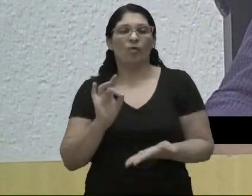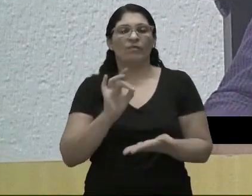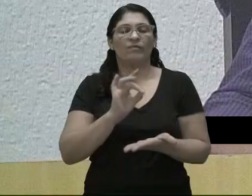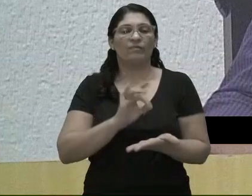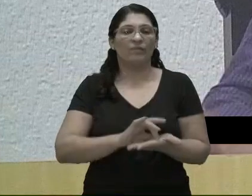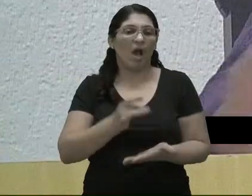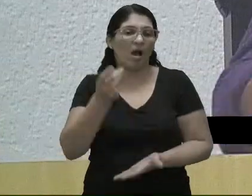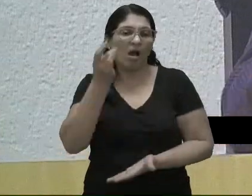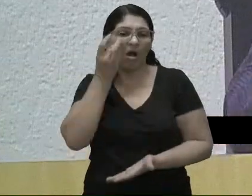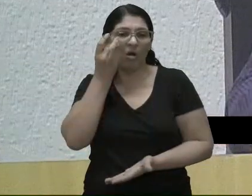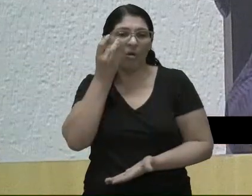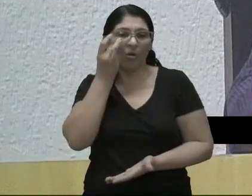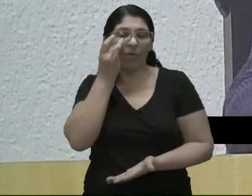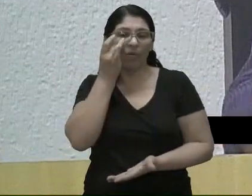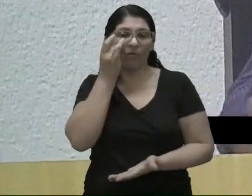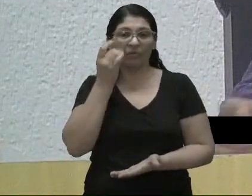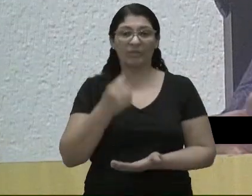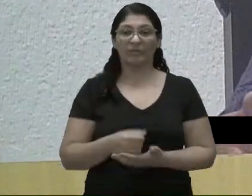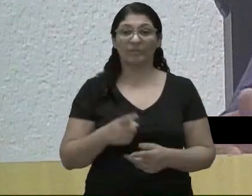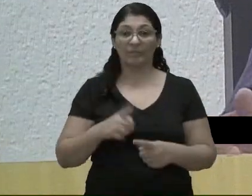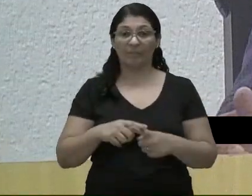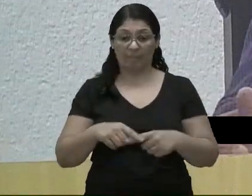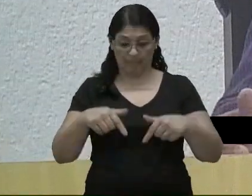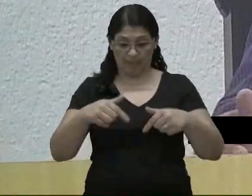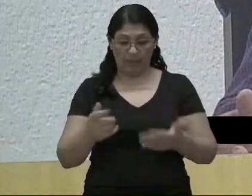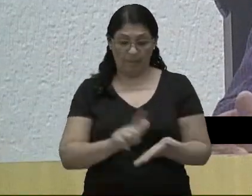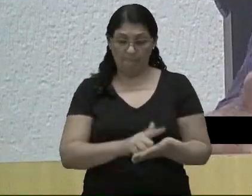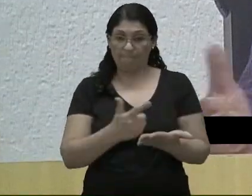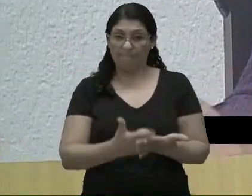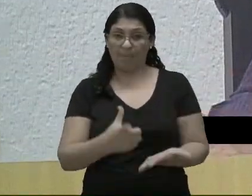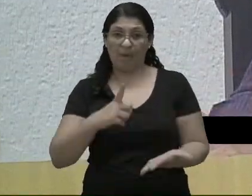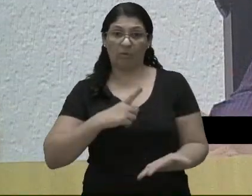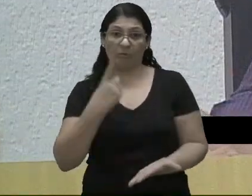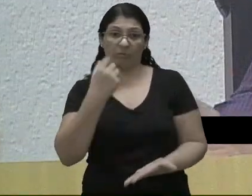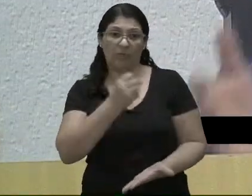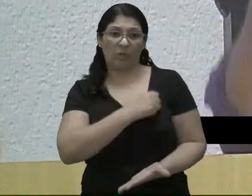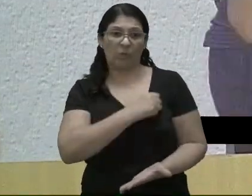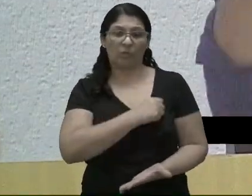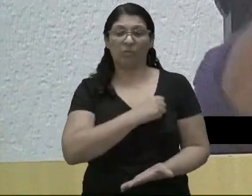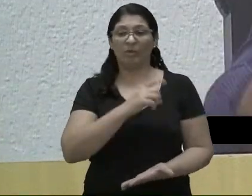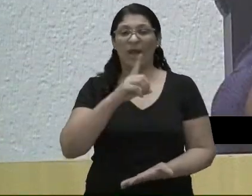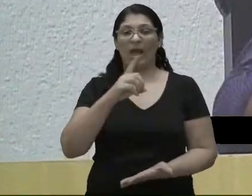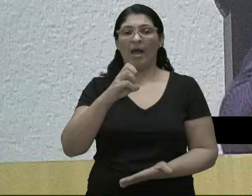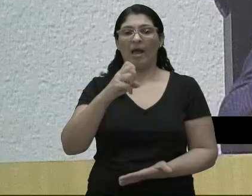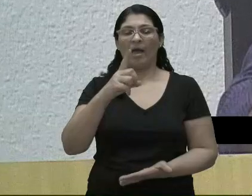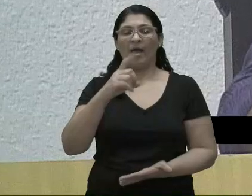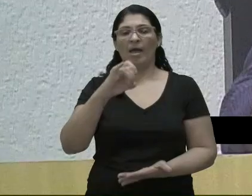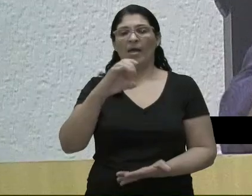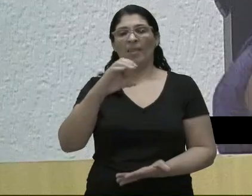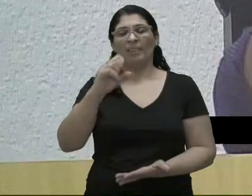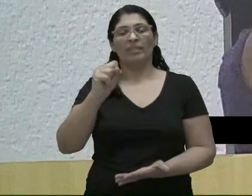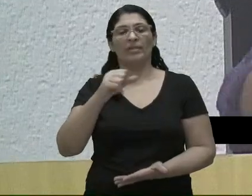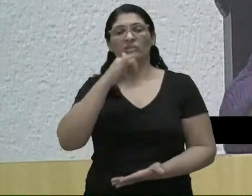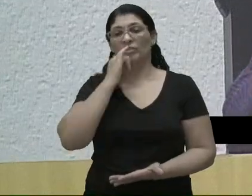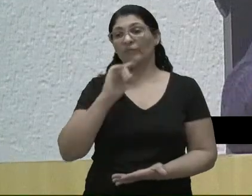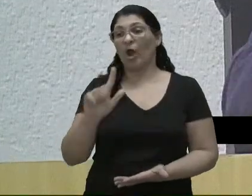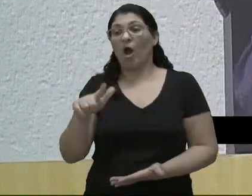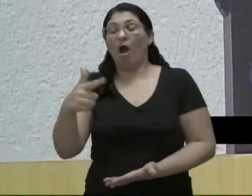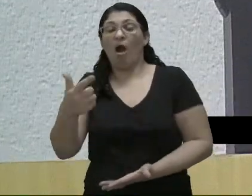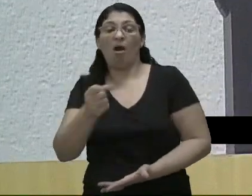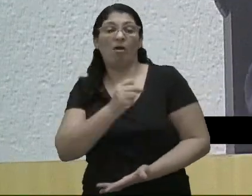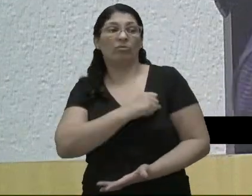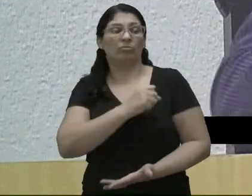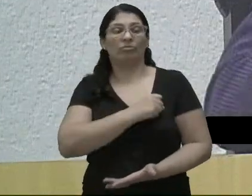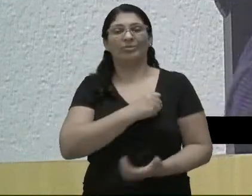termo de referência aqui tem um número, a Medix falou que é um outro número, então a gente precisa entender isso aí, valor também